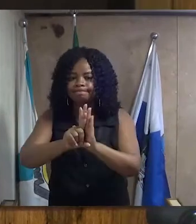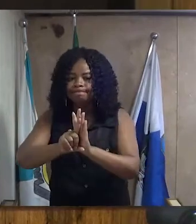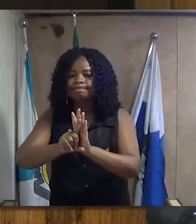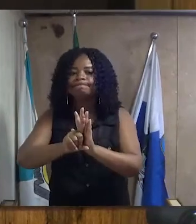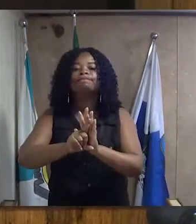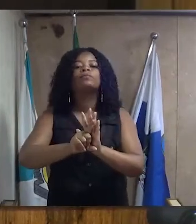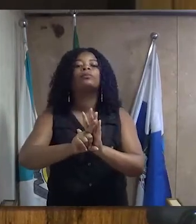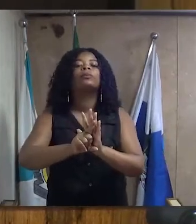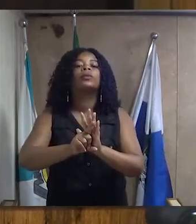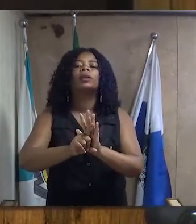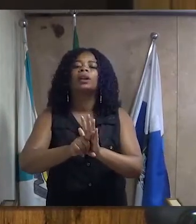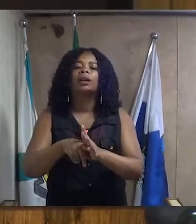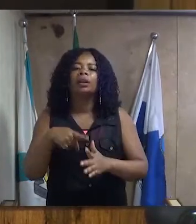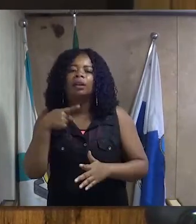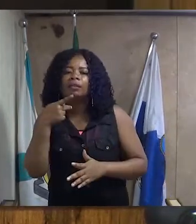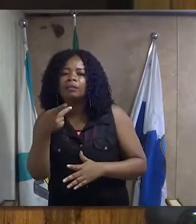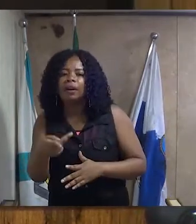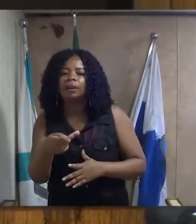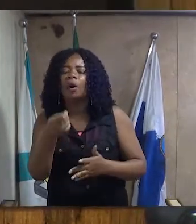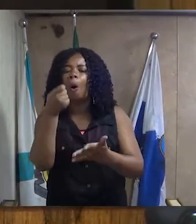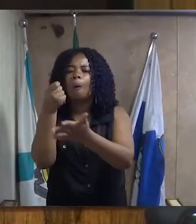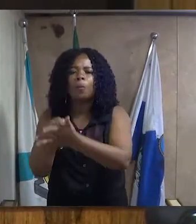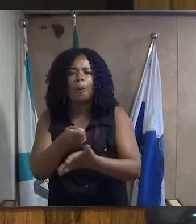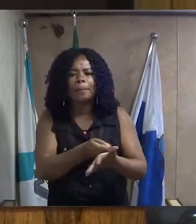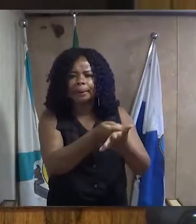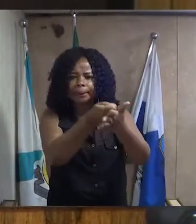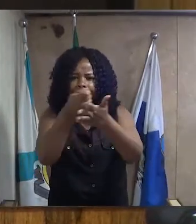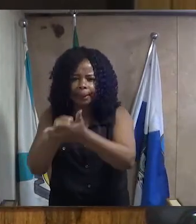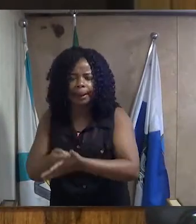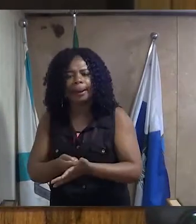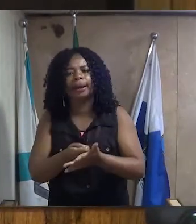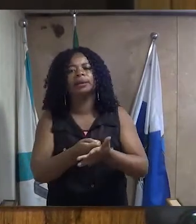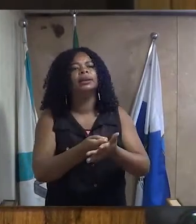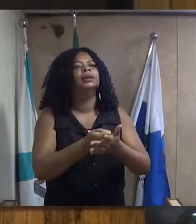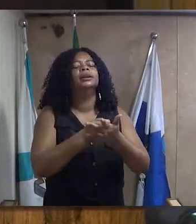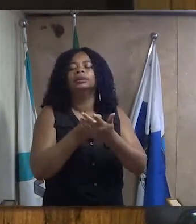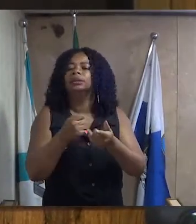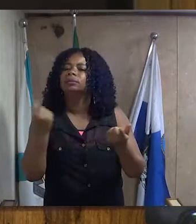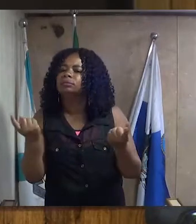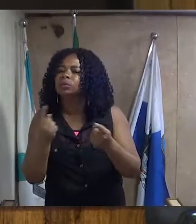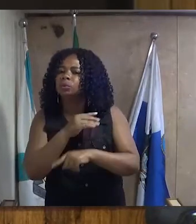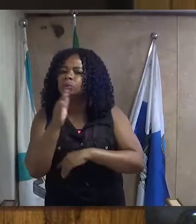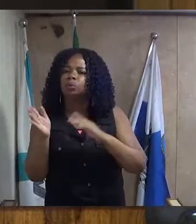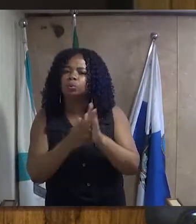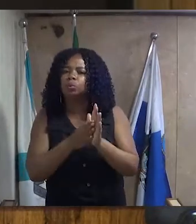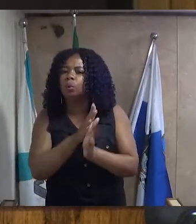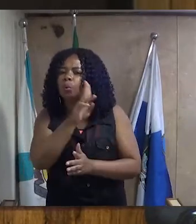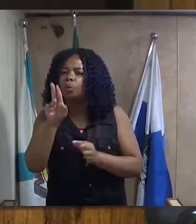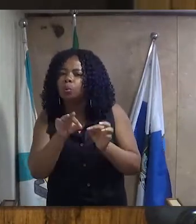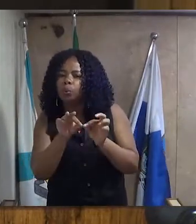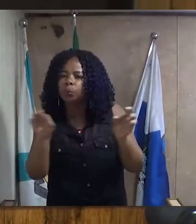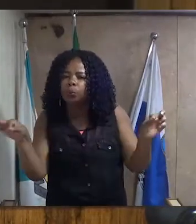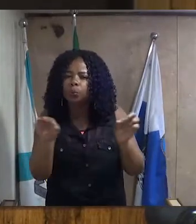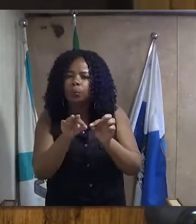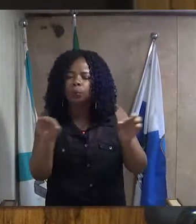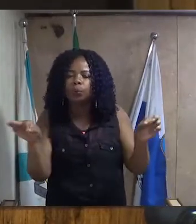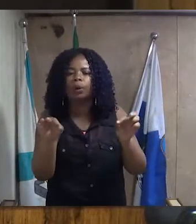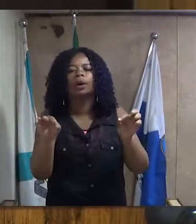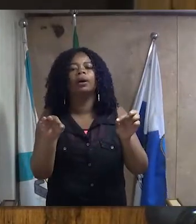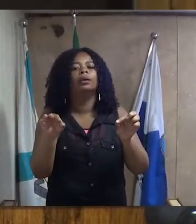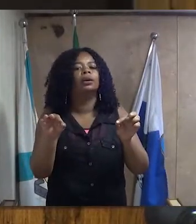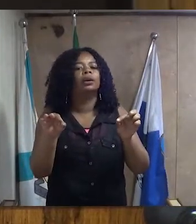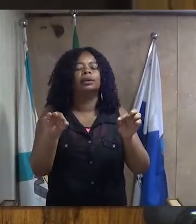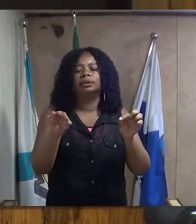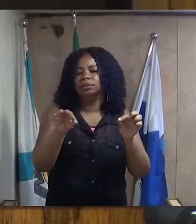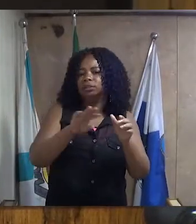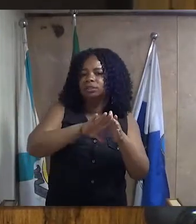que dispõe sobre a obrigatoriedade do alinhamento dos fios em uso e a retirada dos fios